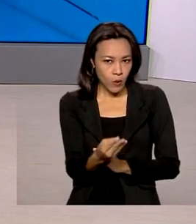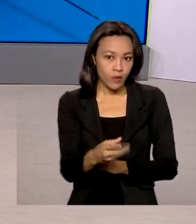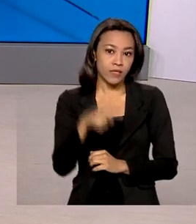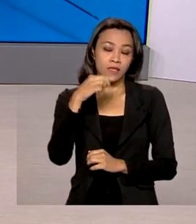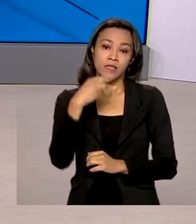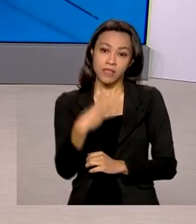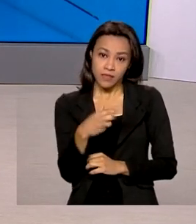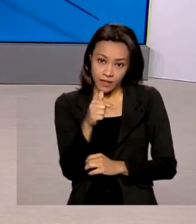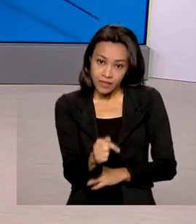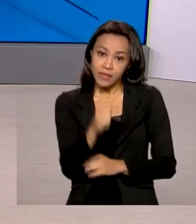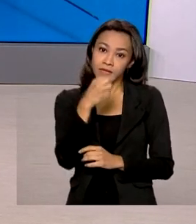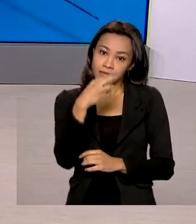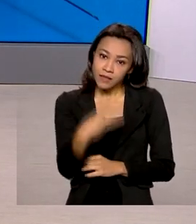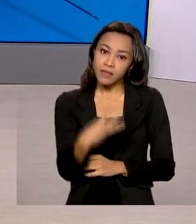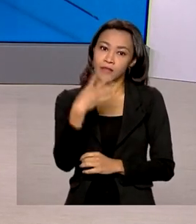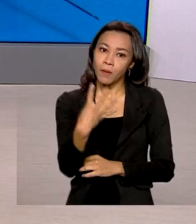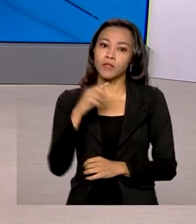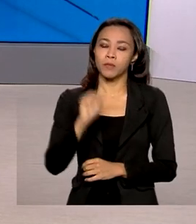236.734.000.